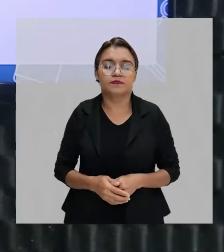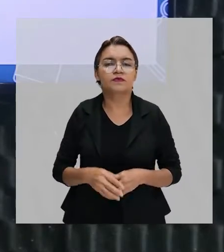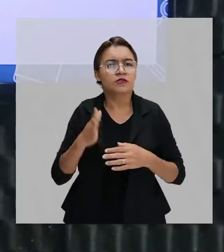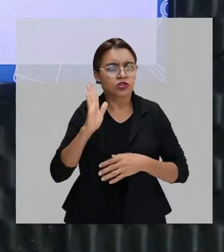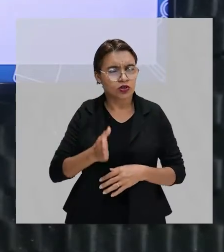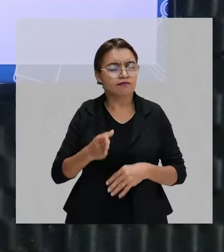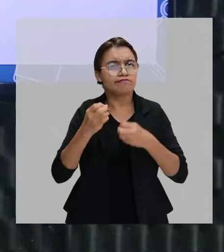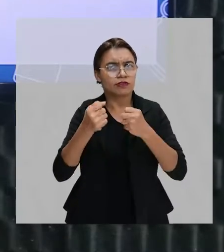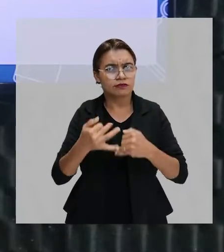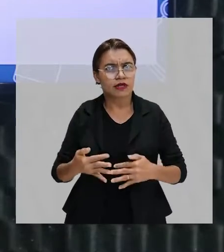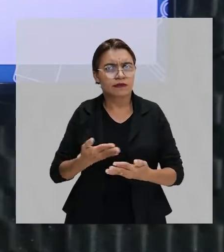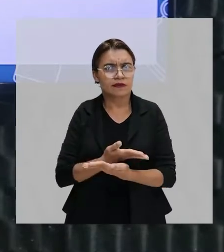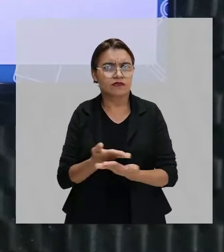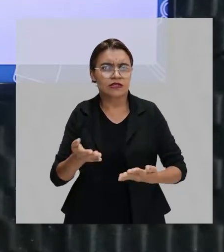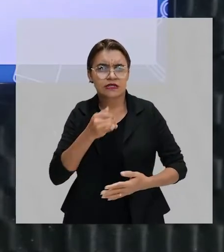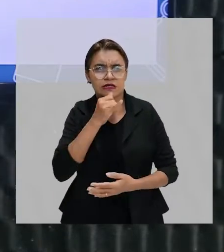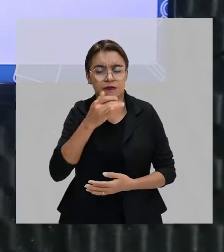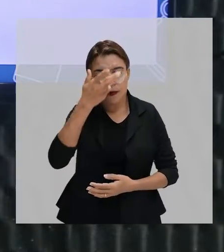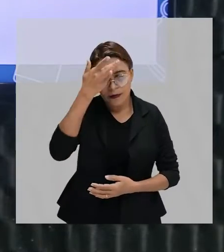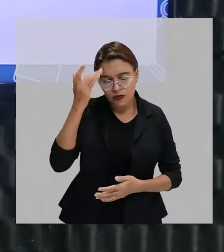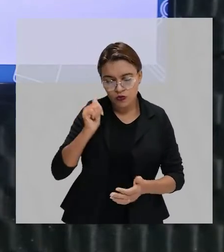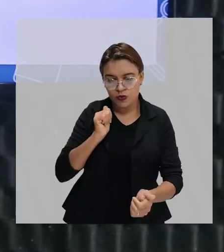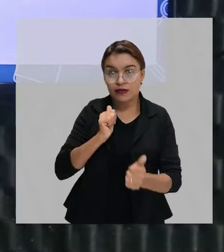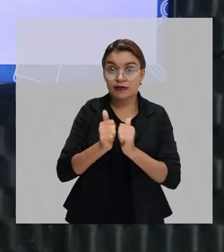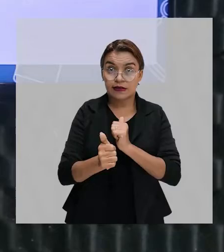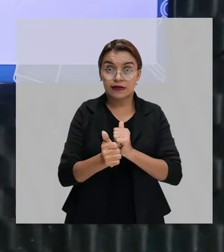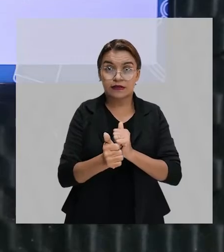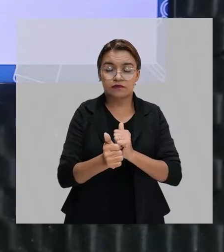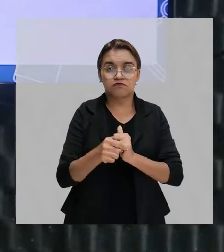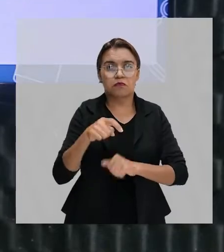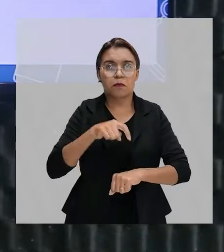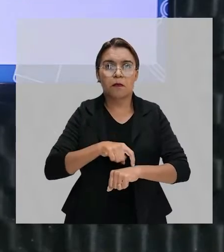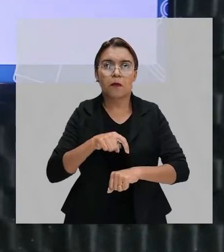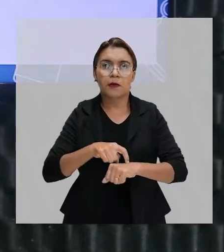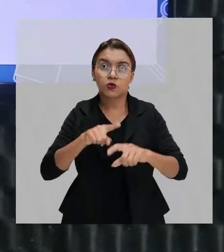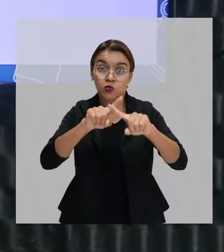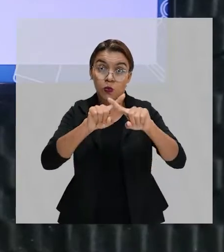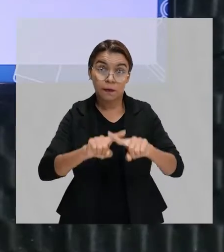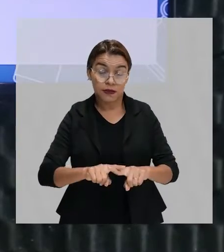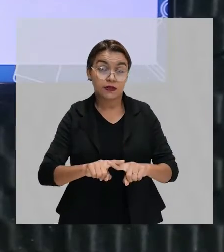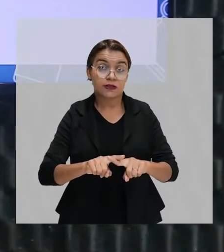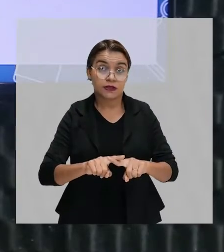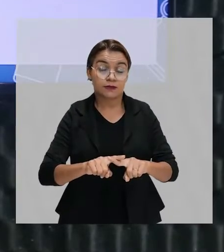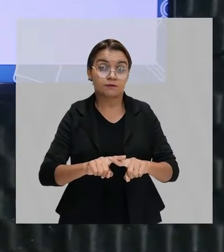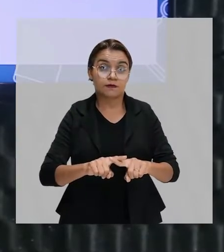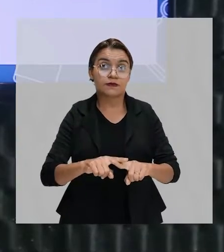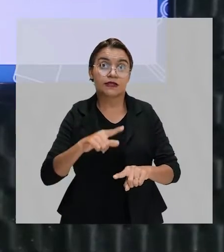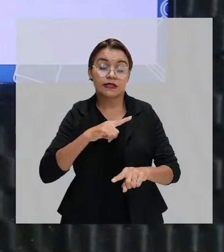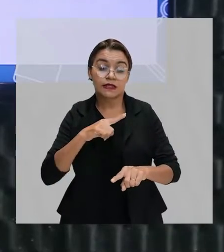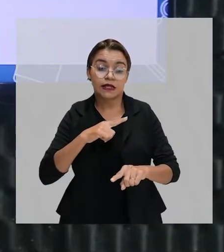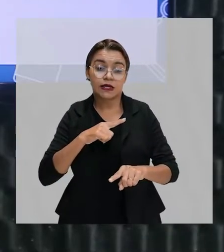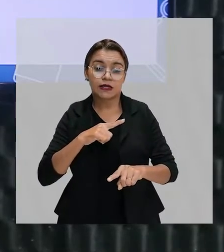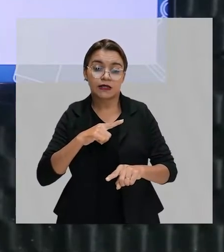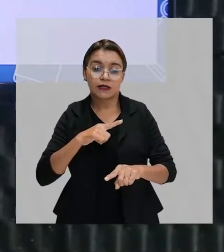vocês que um atleta quando ele tá ali por exemplo numa competição que esse combate em si hoje